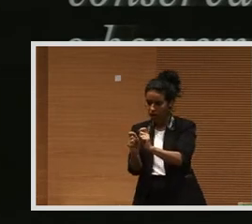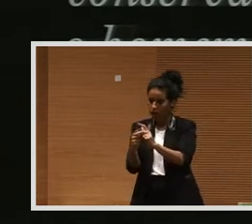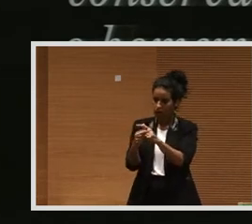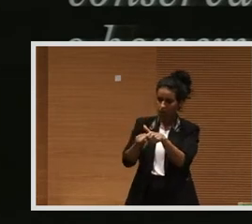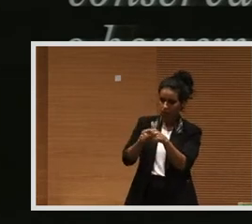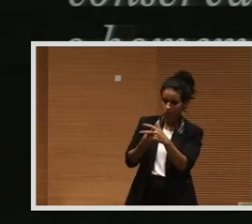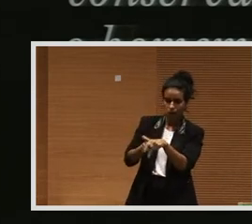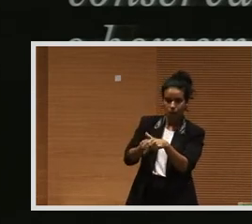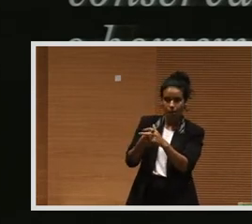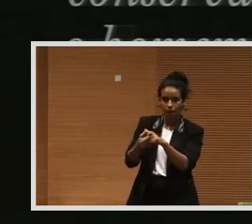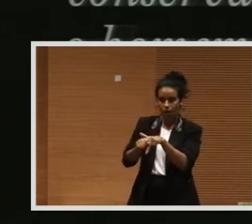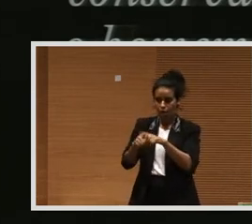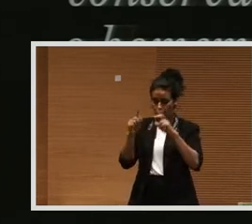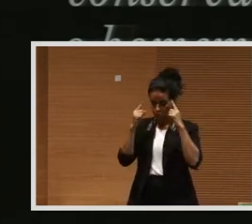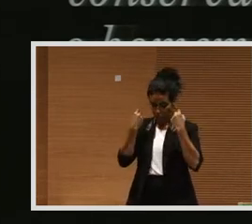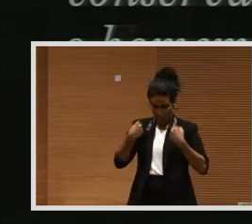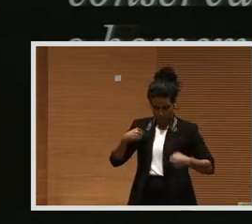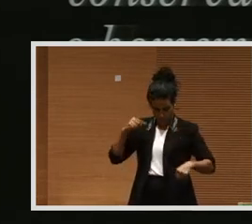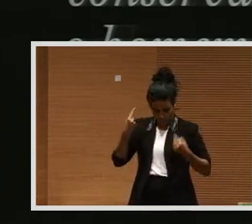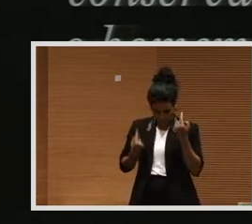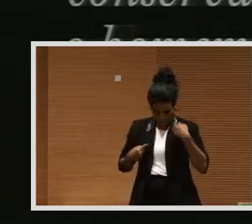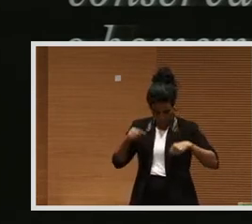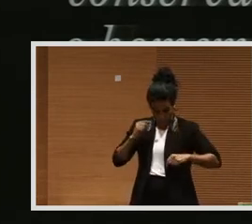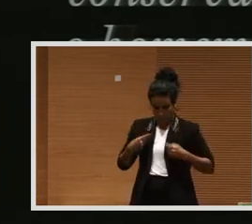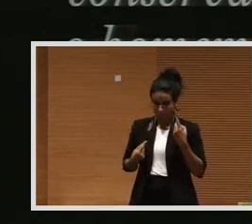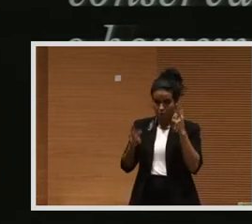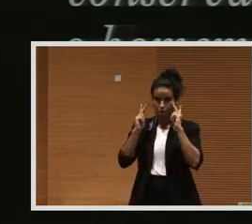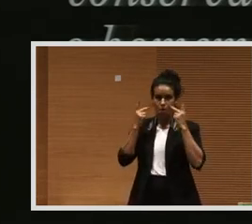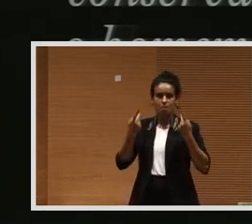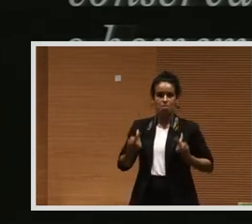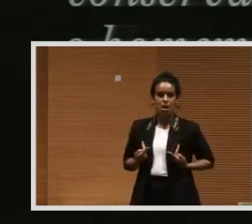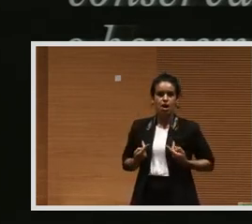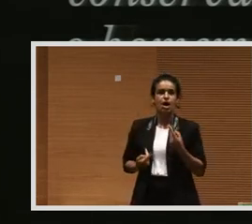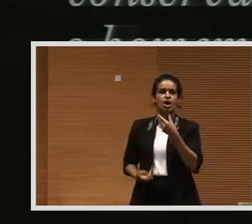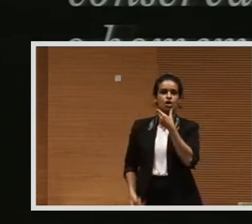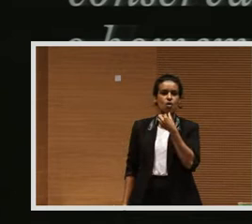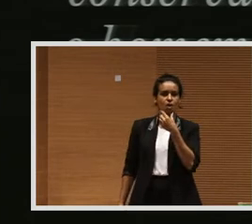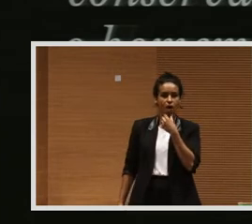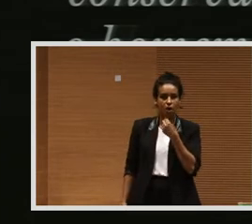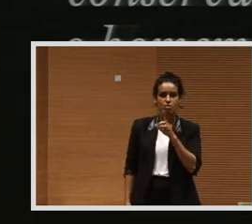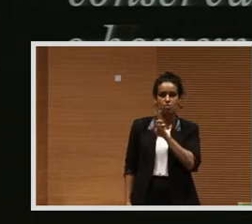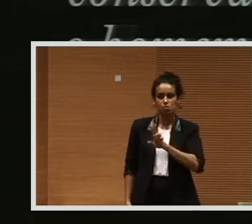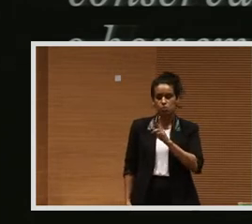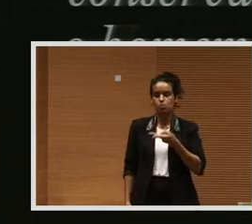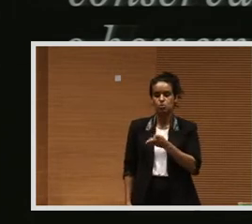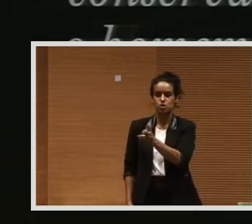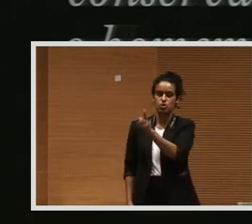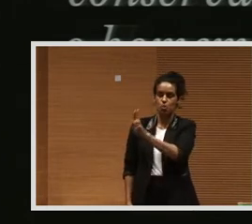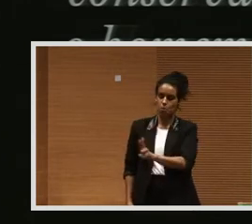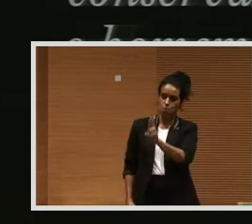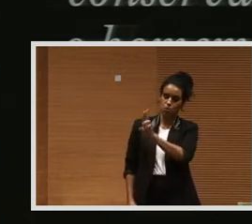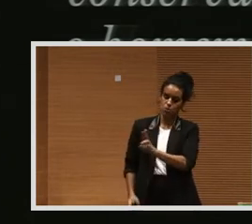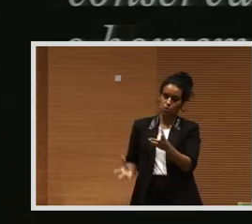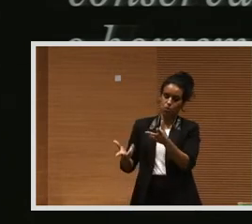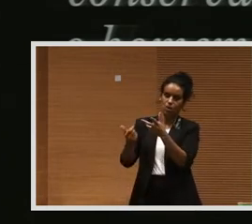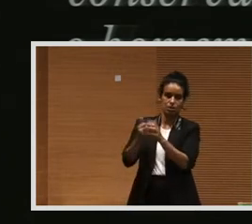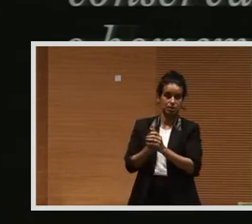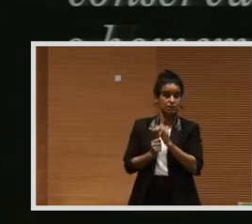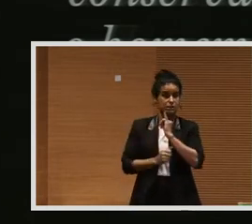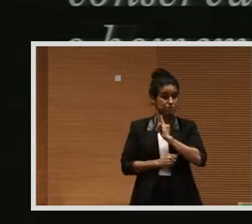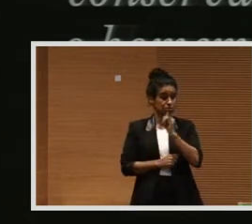a conservar em funcionamento o homem usado como um produto não humano. Para quem não